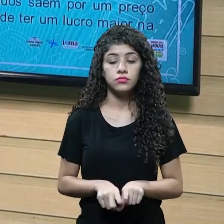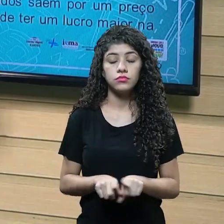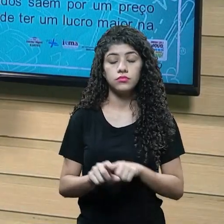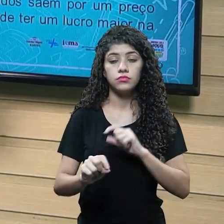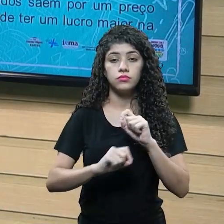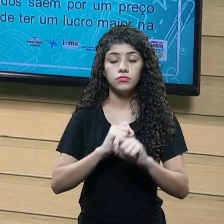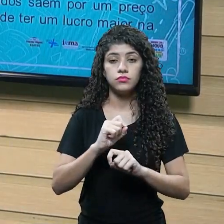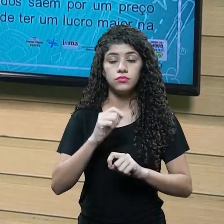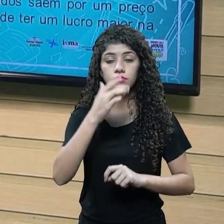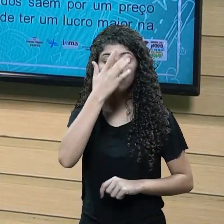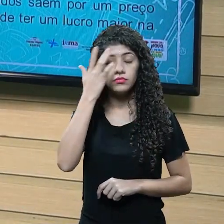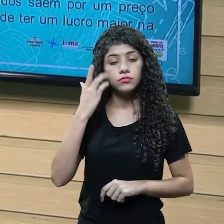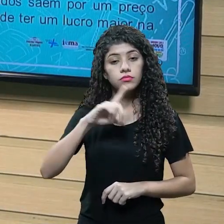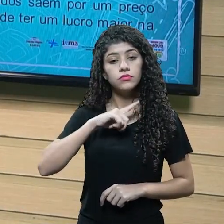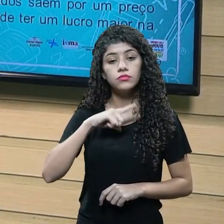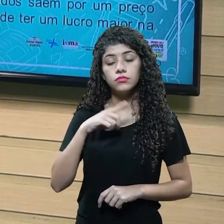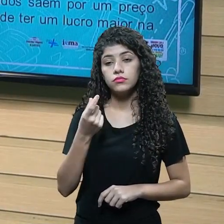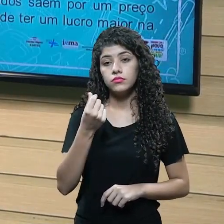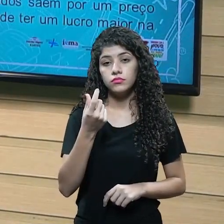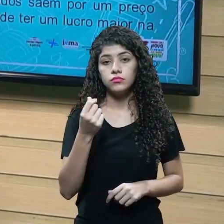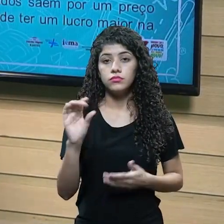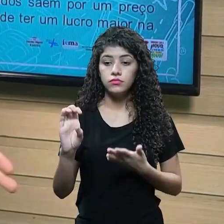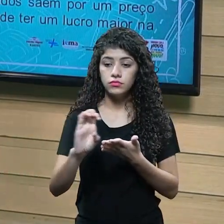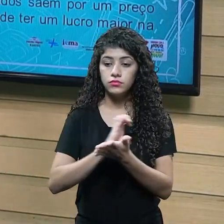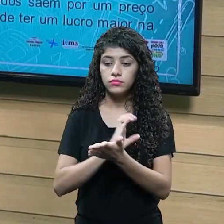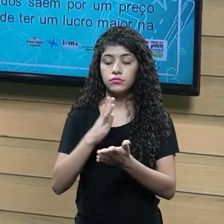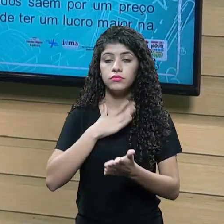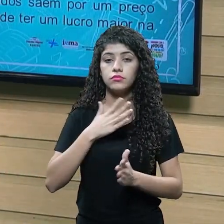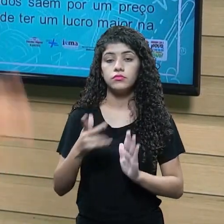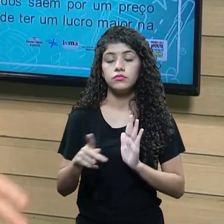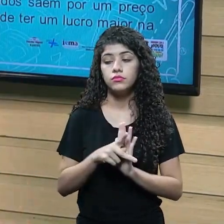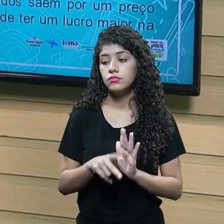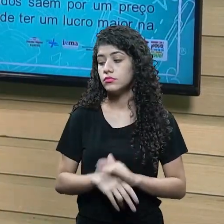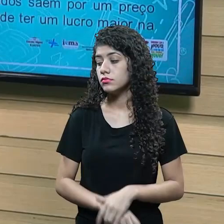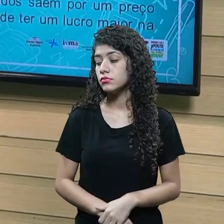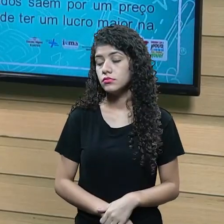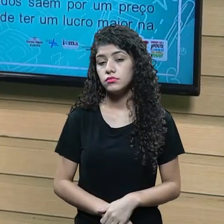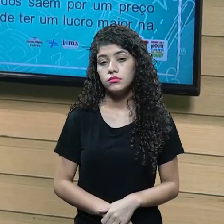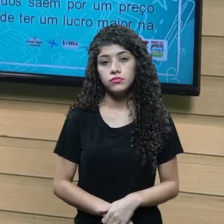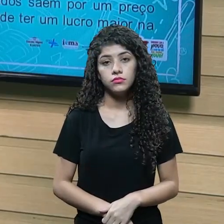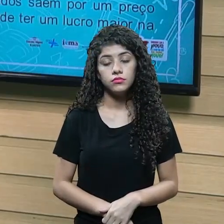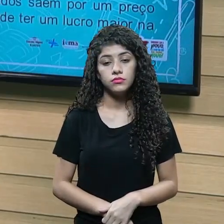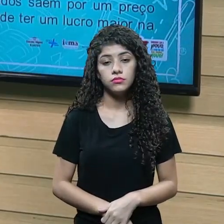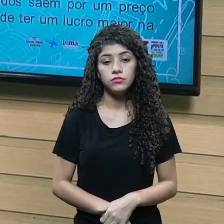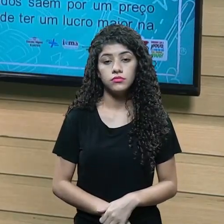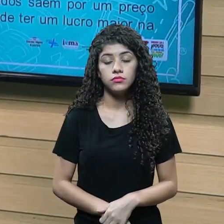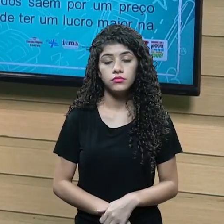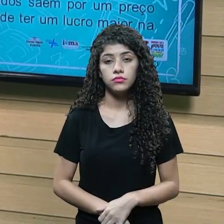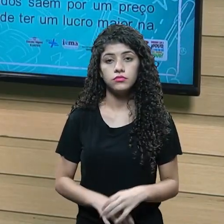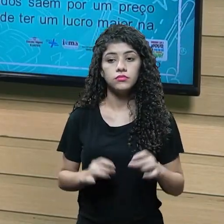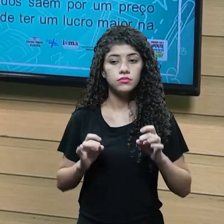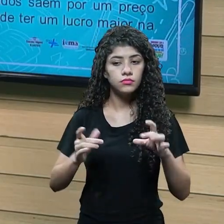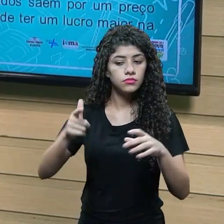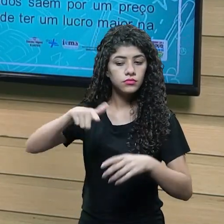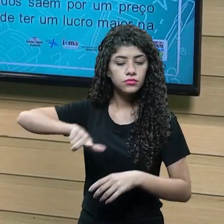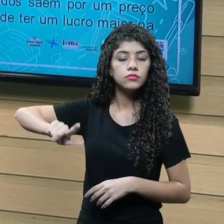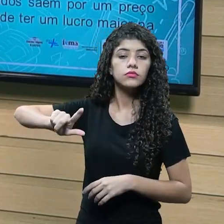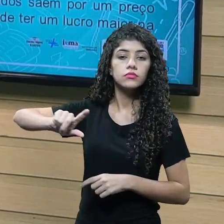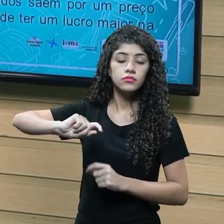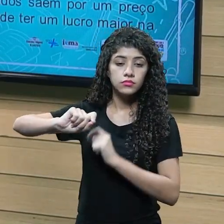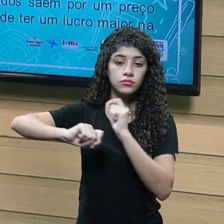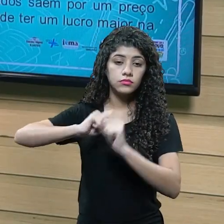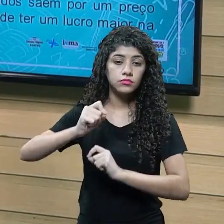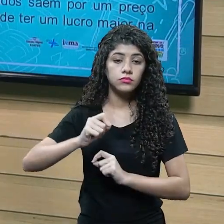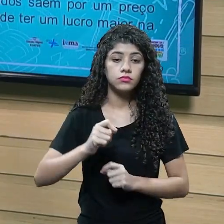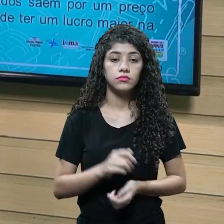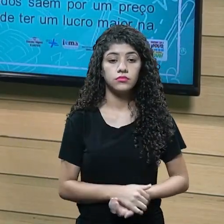pode gerar um lucro maior em cima daquela venda. Então, ele vai comprar aquela lata de leite por R$9 no atacado, ela revende no comércio varejista daquela empresa